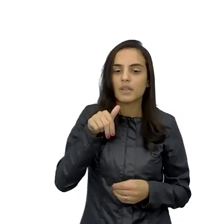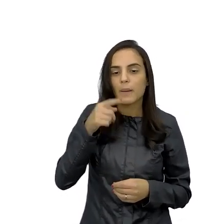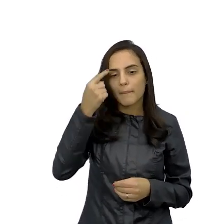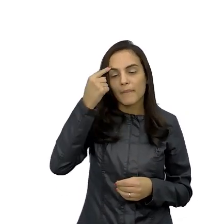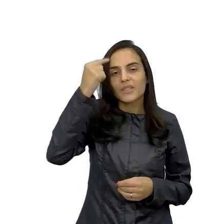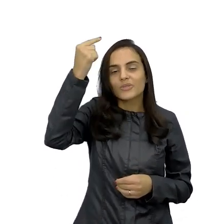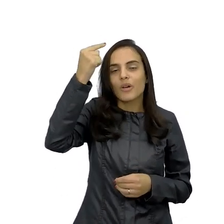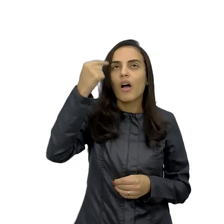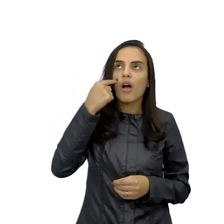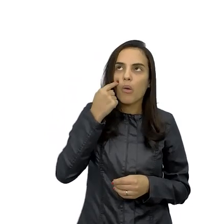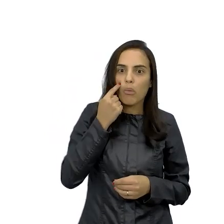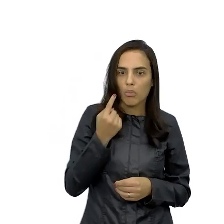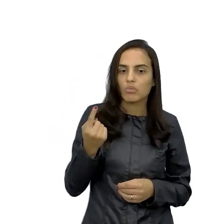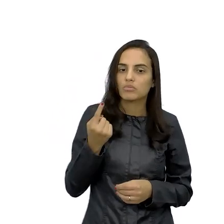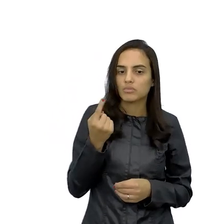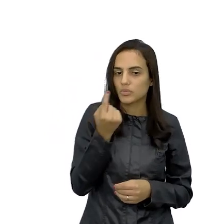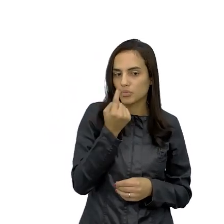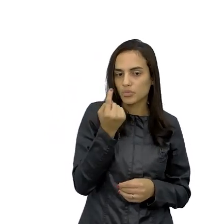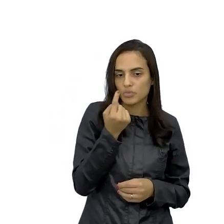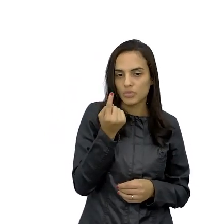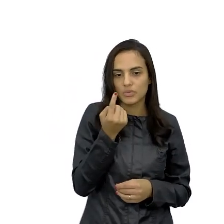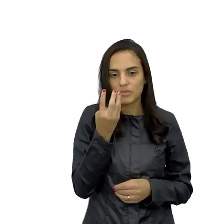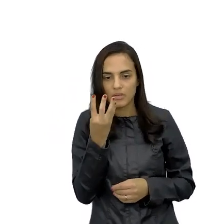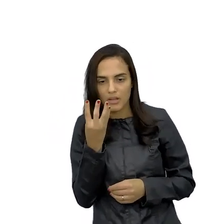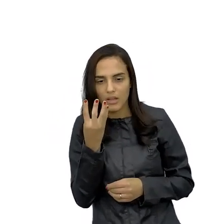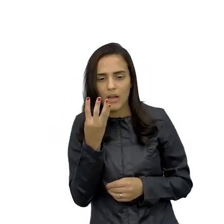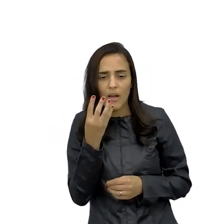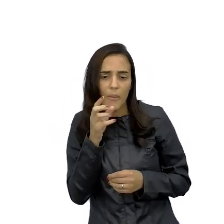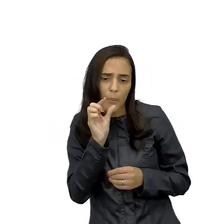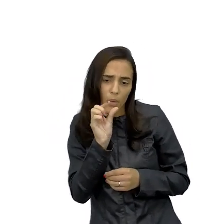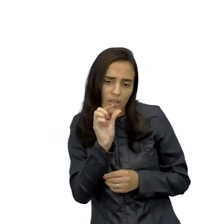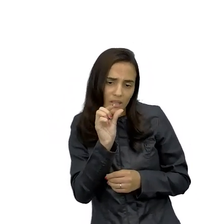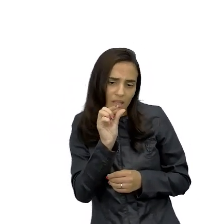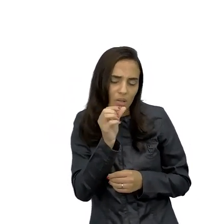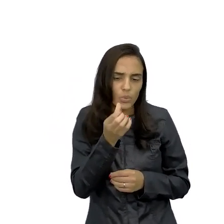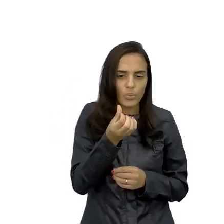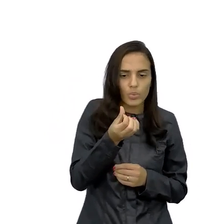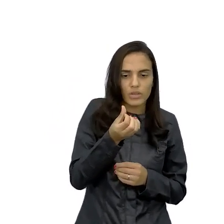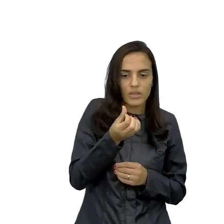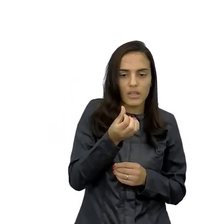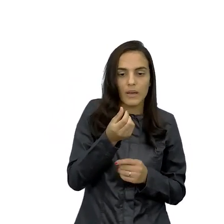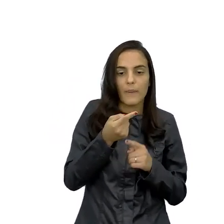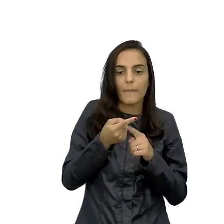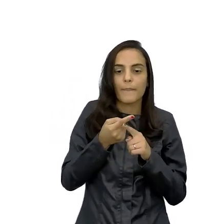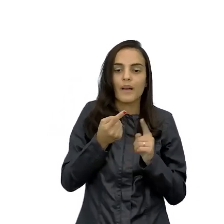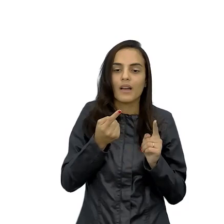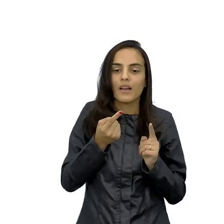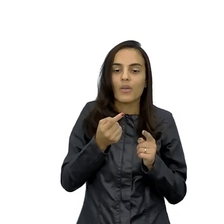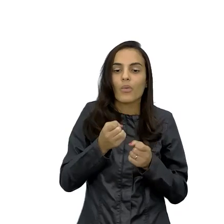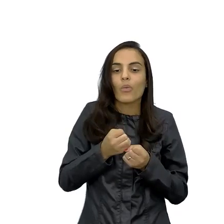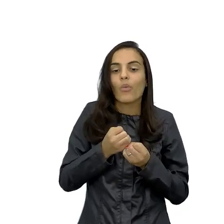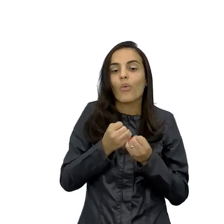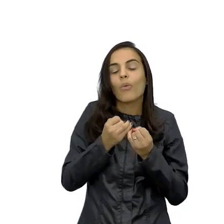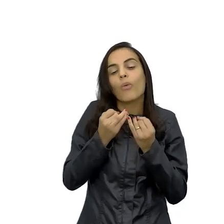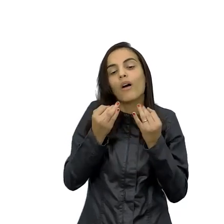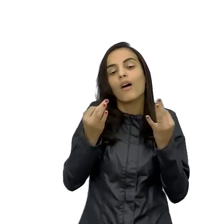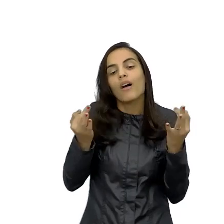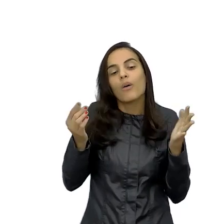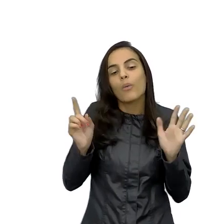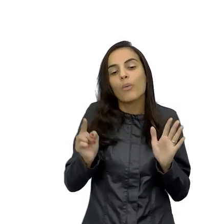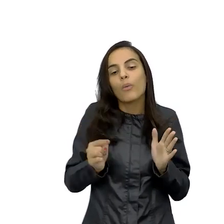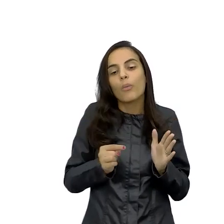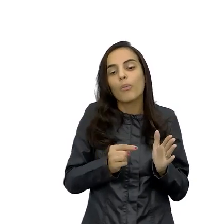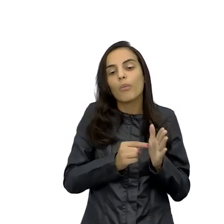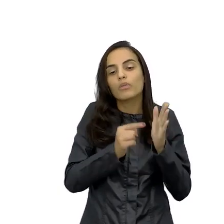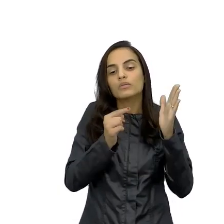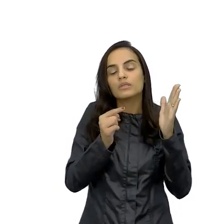um ponteiro no 4 e o outro que passou um pouquinho do 6, né? Mas ele não observou qual é o ponteiro